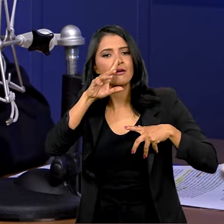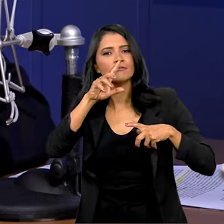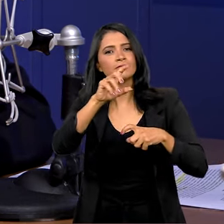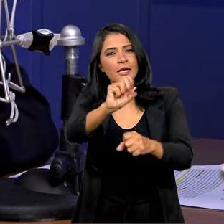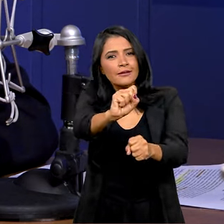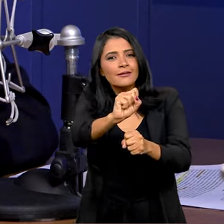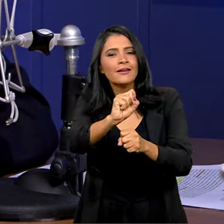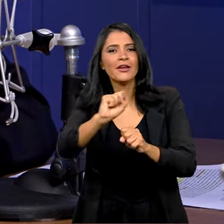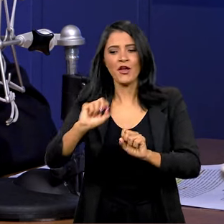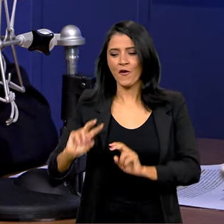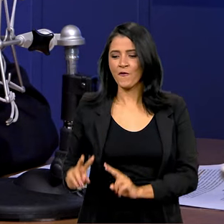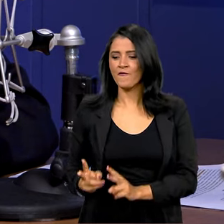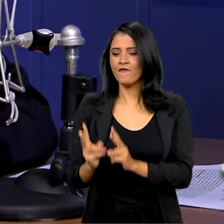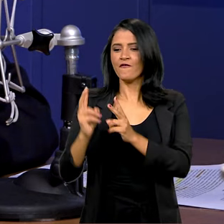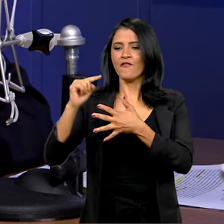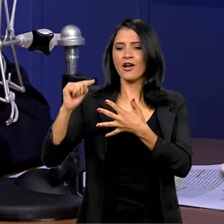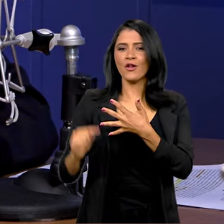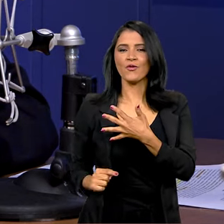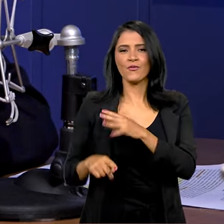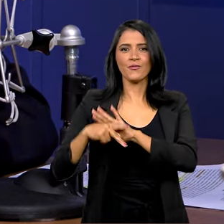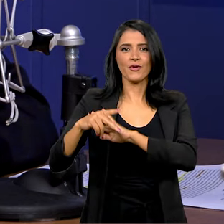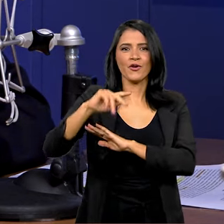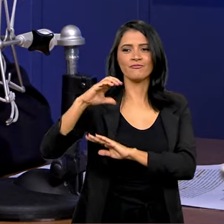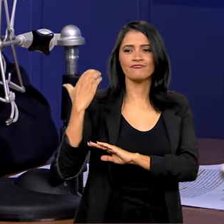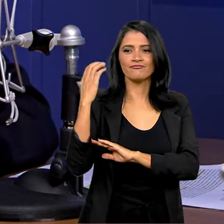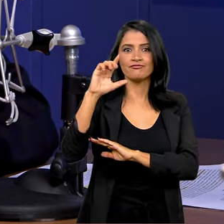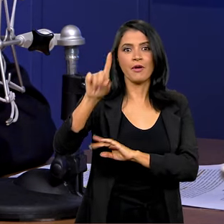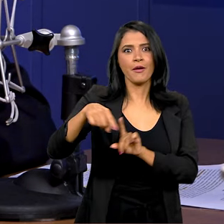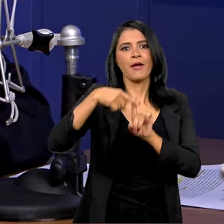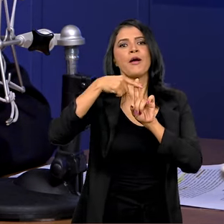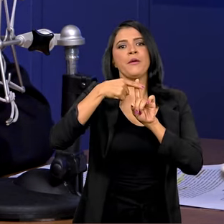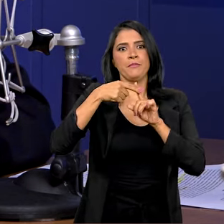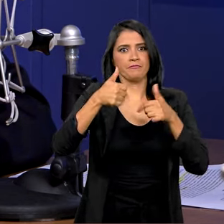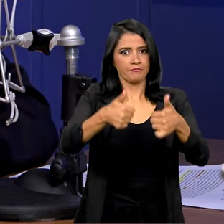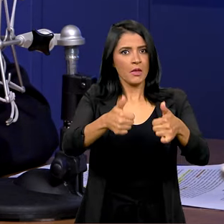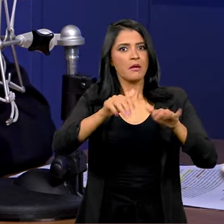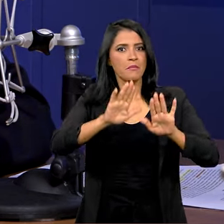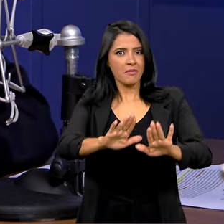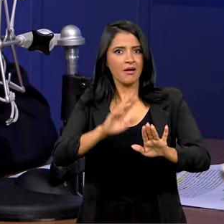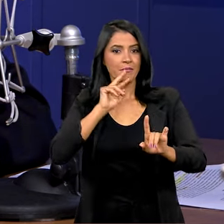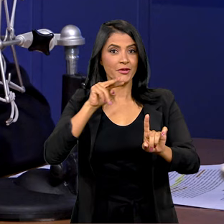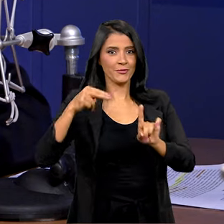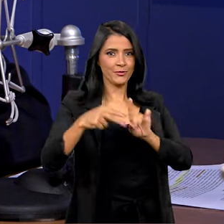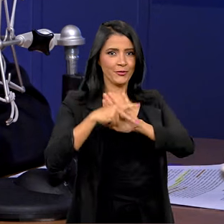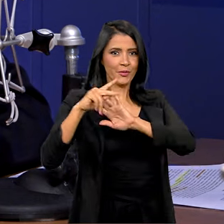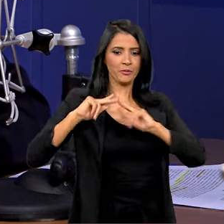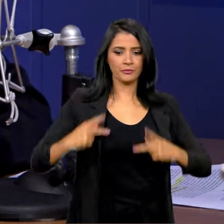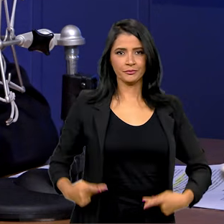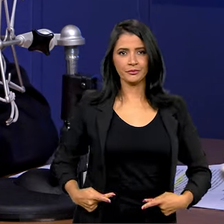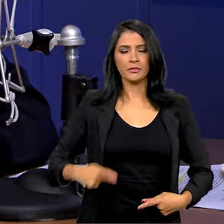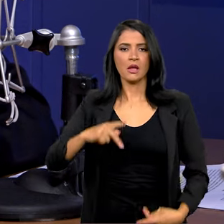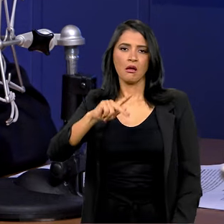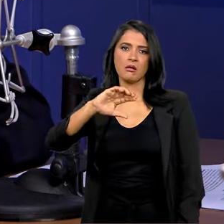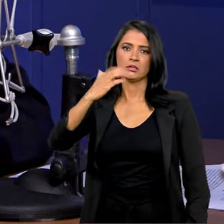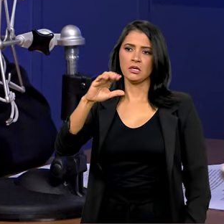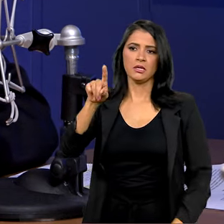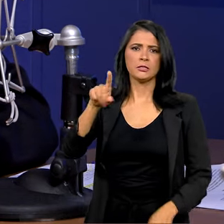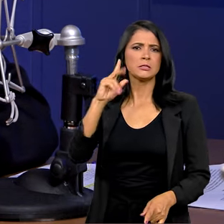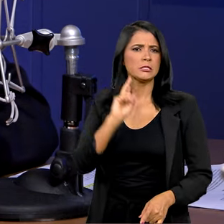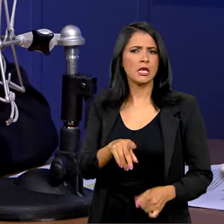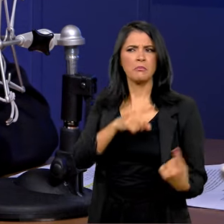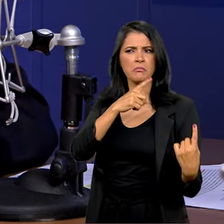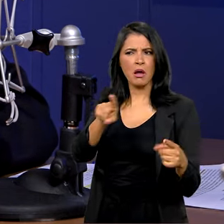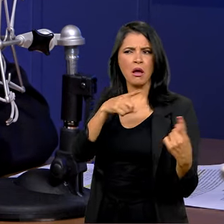fortalecimento dos valores científicos isso é muito positivo mas do ponto de vista da humanidade a ciência sempre será